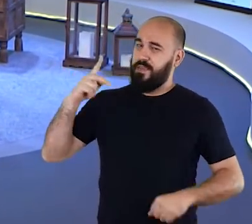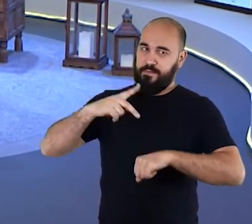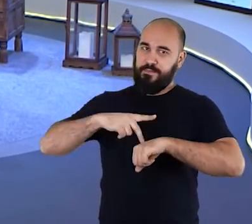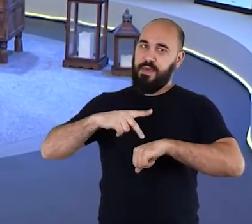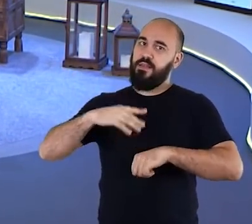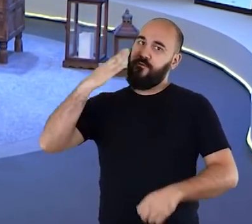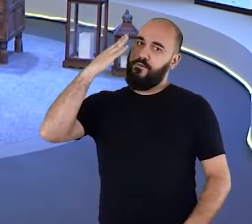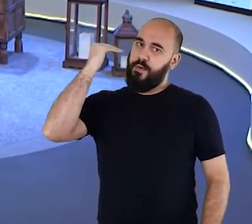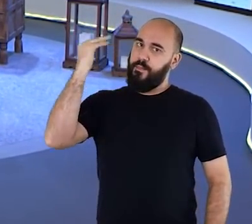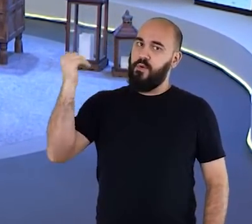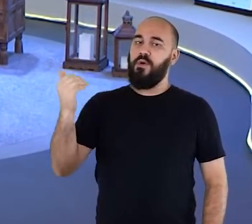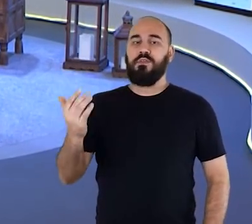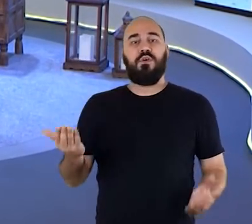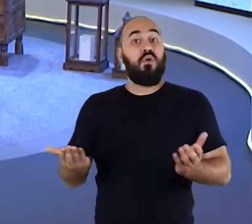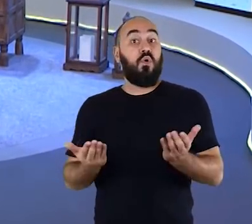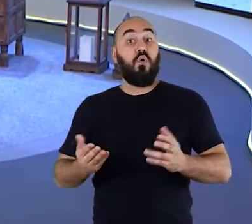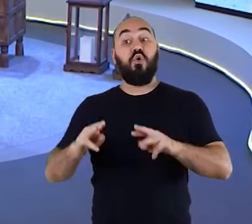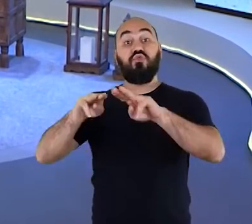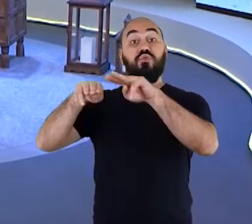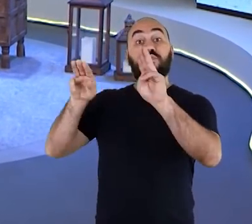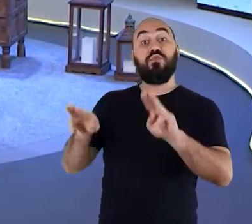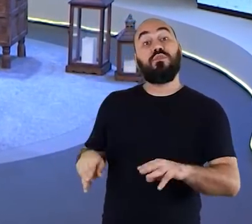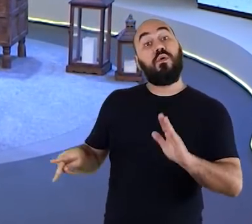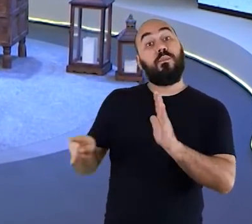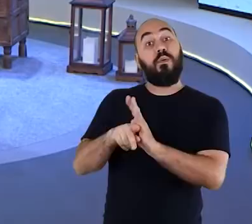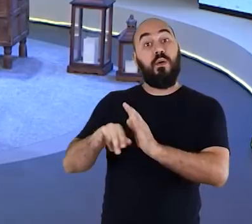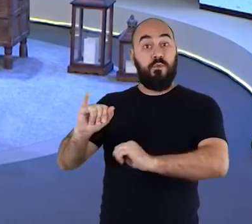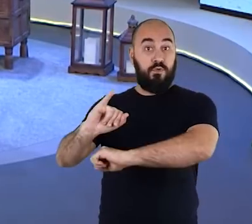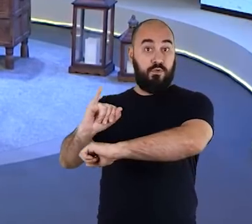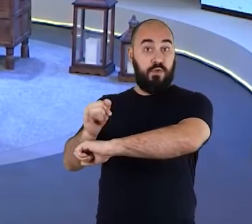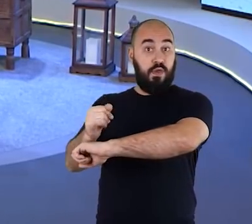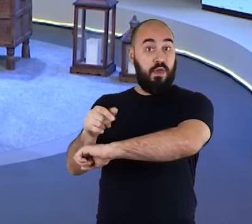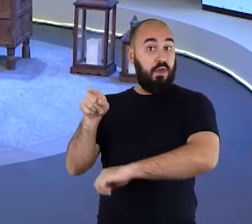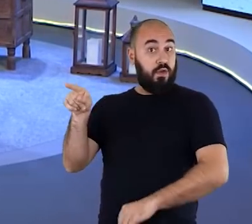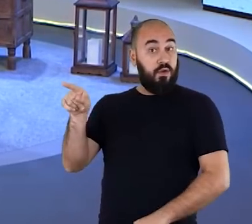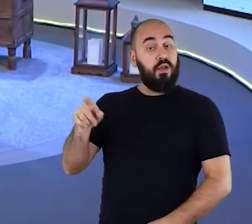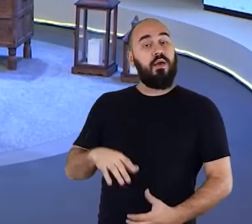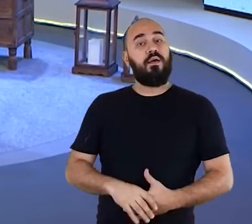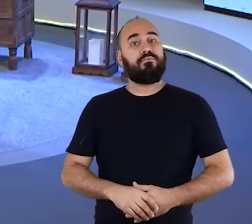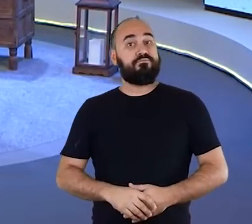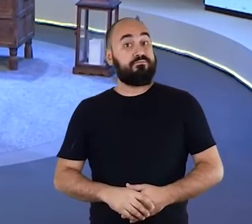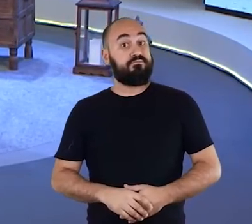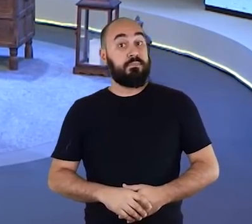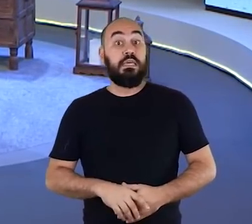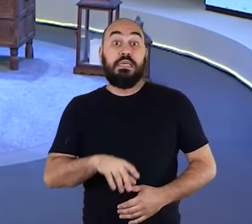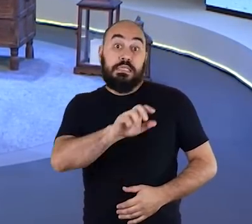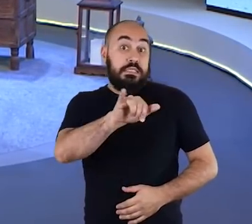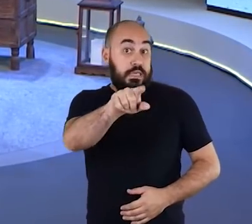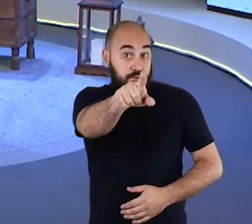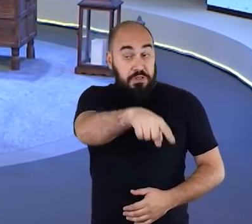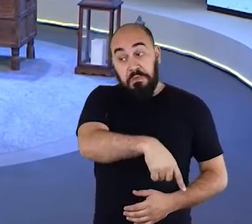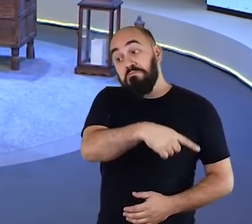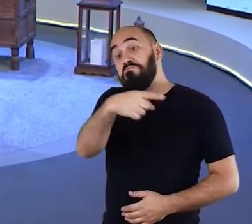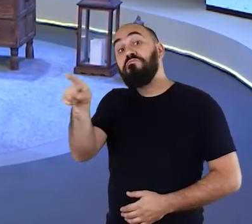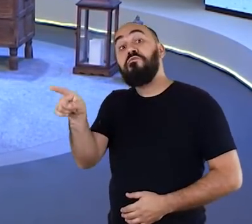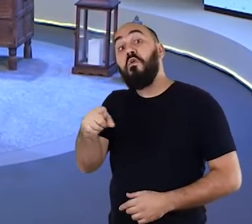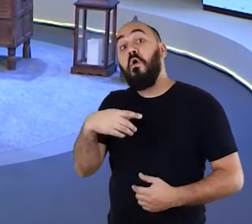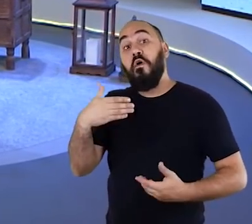hoje ela está exposta no Museu de Israel em Jerusalém. E se algum dia você for até lá, você vai poder ver essa